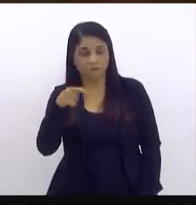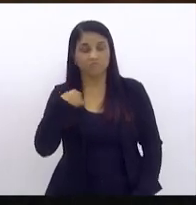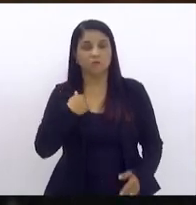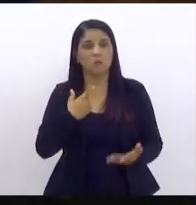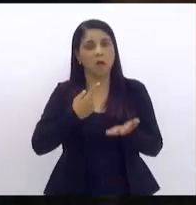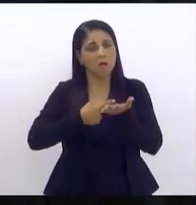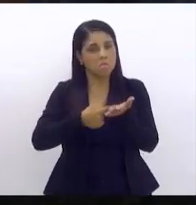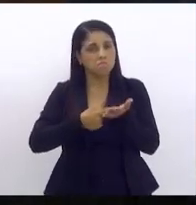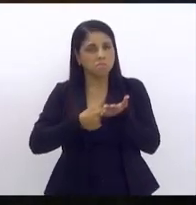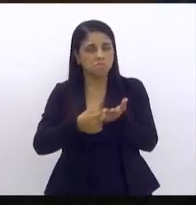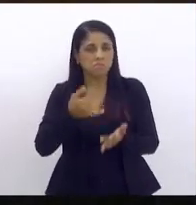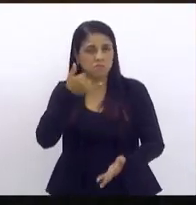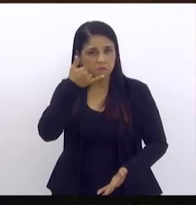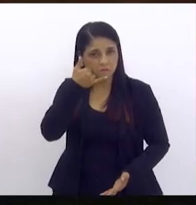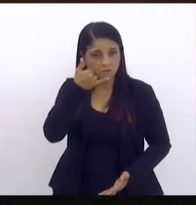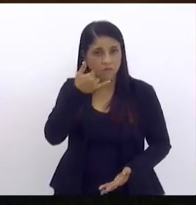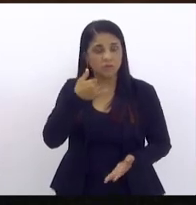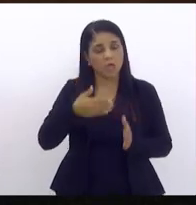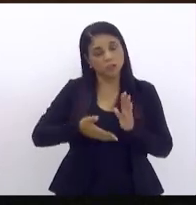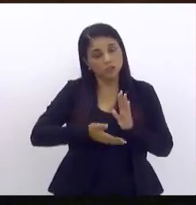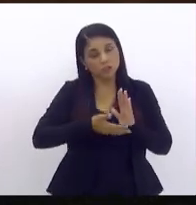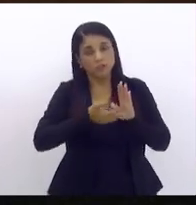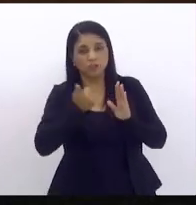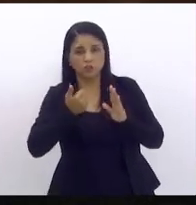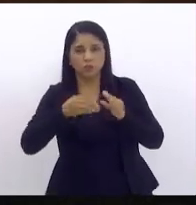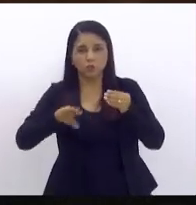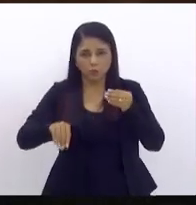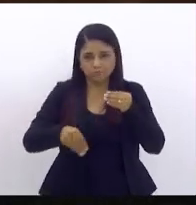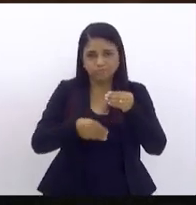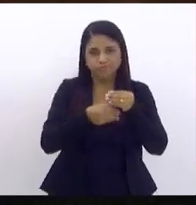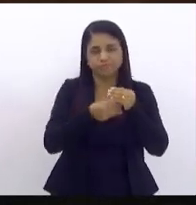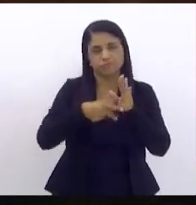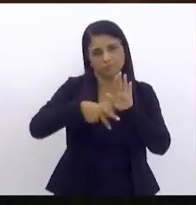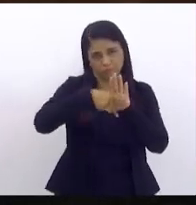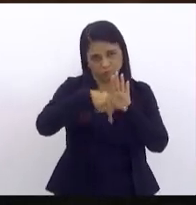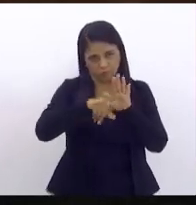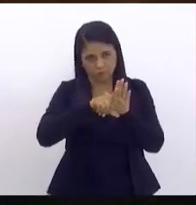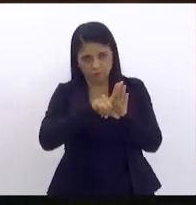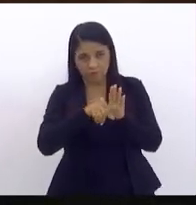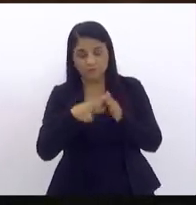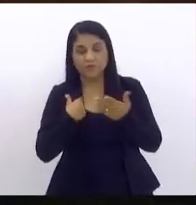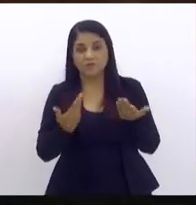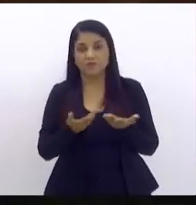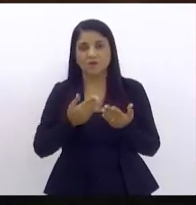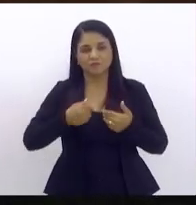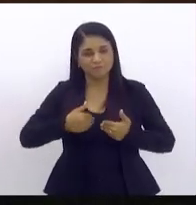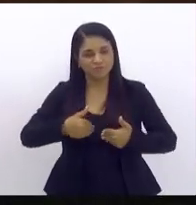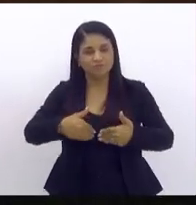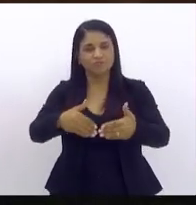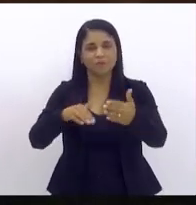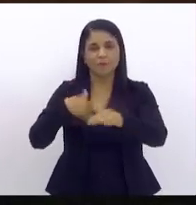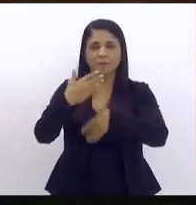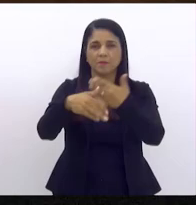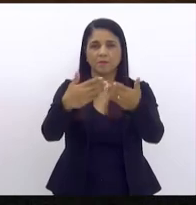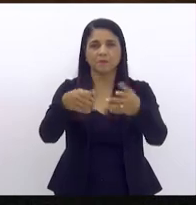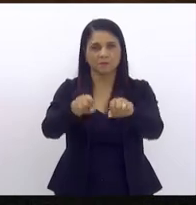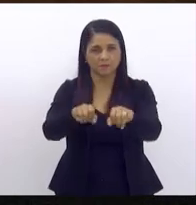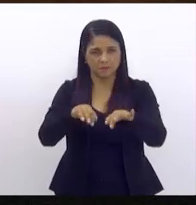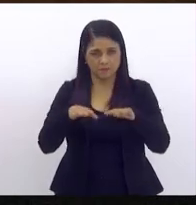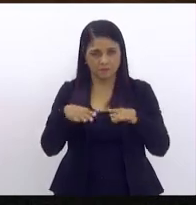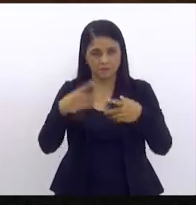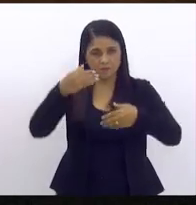telefone, ele retirou o pedido de anexação e, dessa forma, a matéria hoje segue prosperando aqui na Assembleia